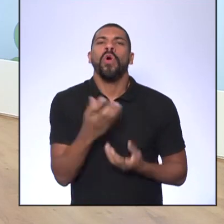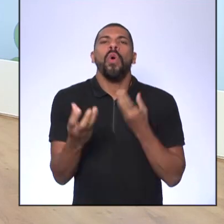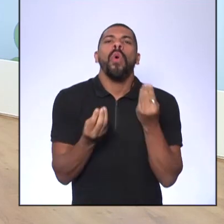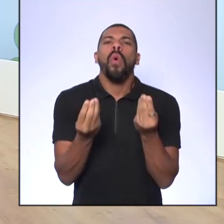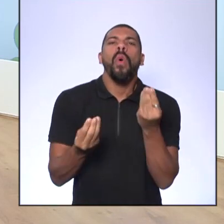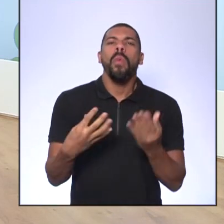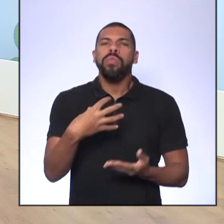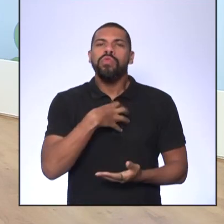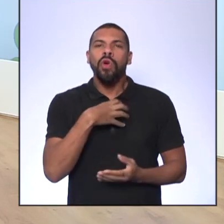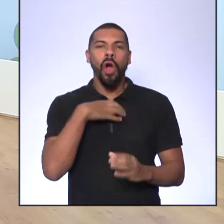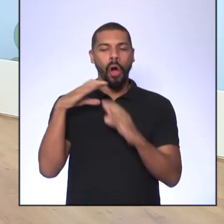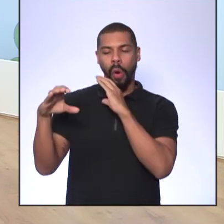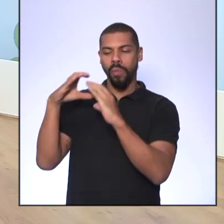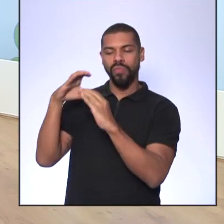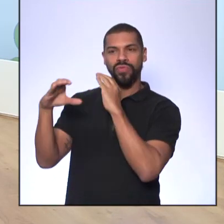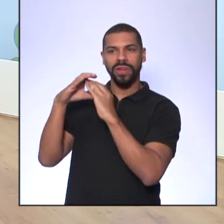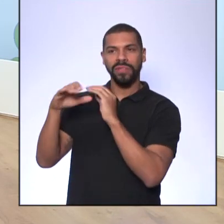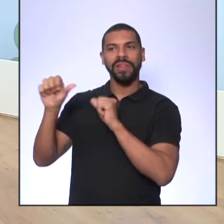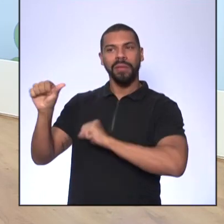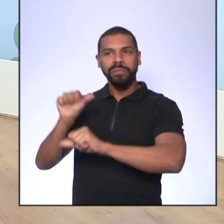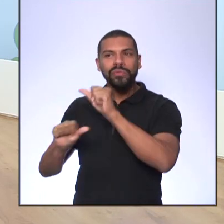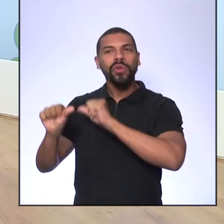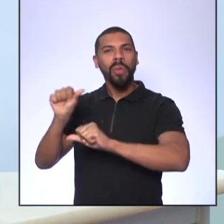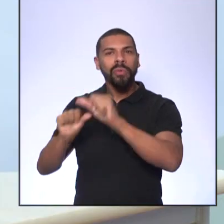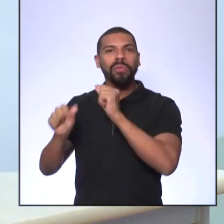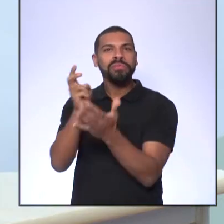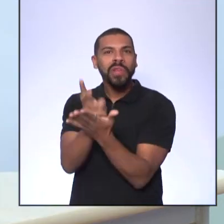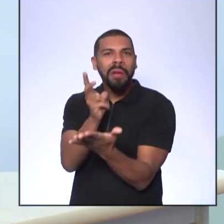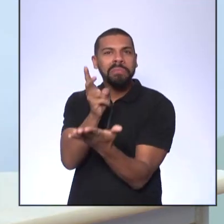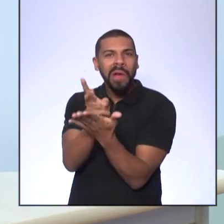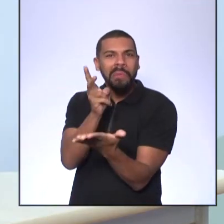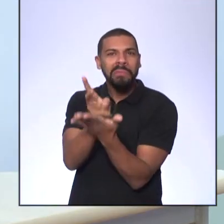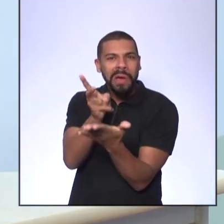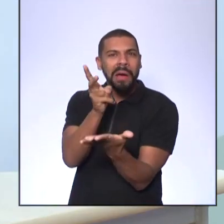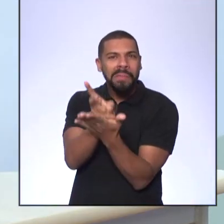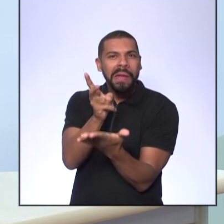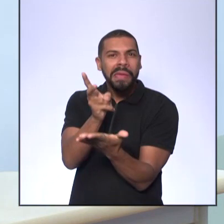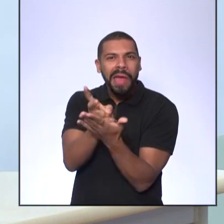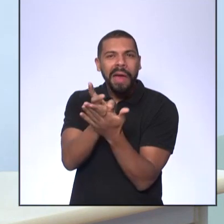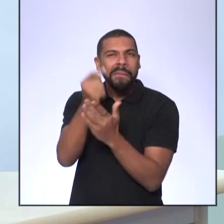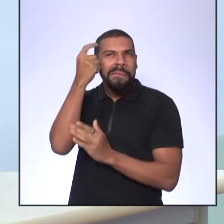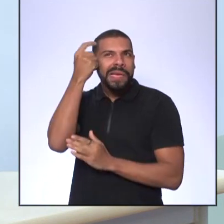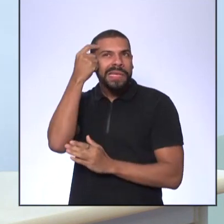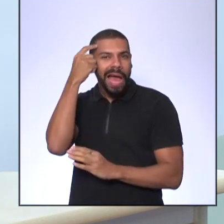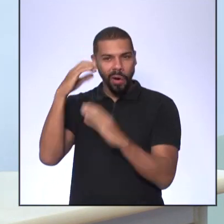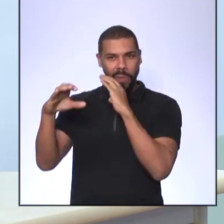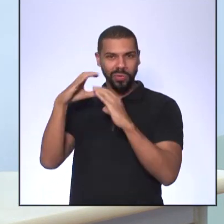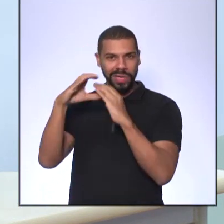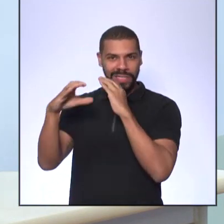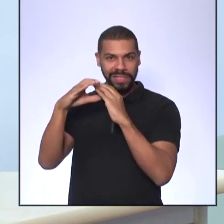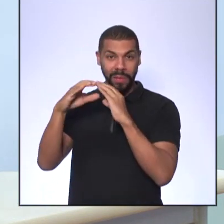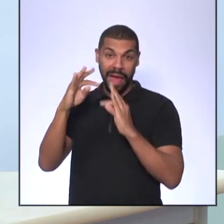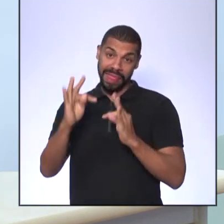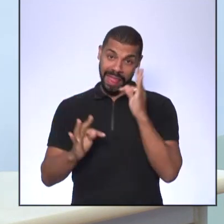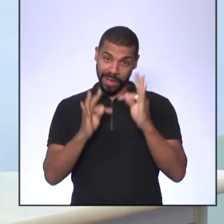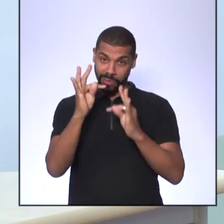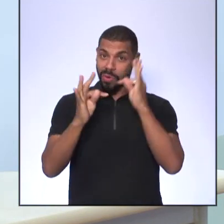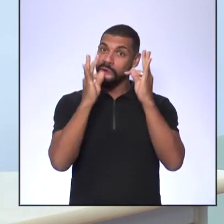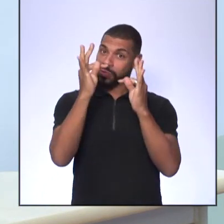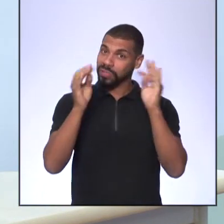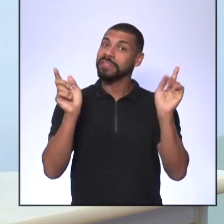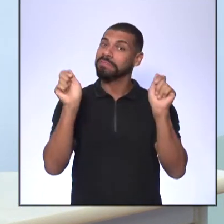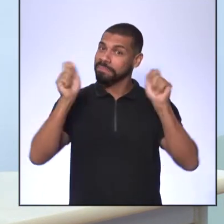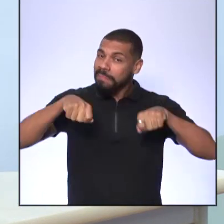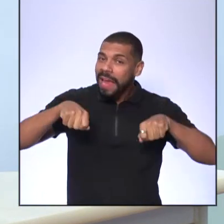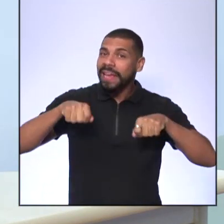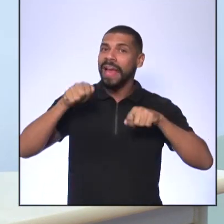vem se comunicando tem mudado a cada momento, né? Então, se a gente for parar para pensar, é graças às tecnologias digitais que é possível